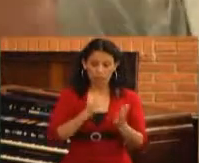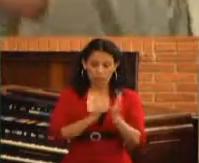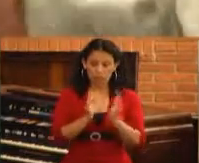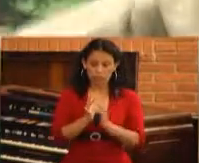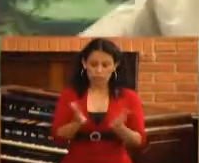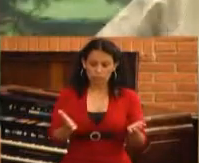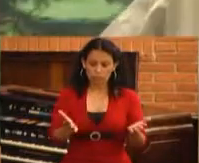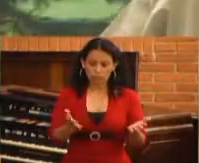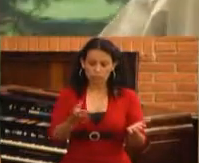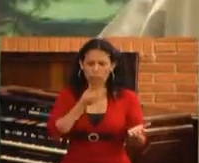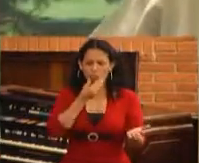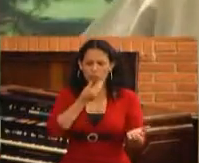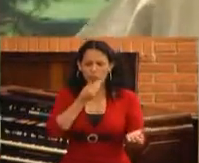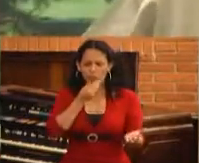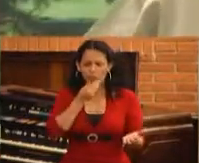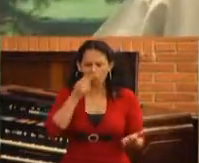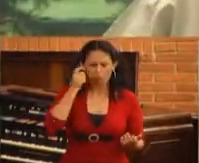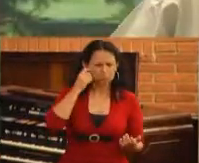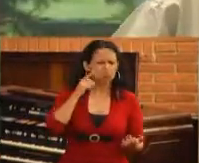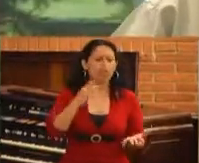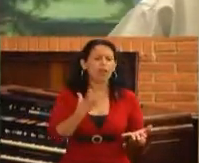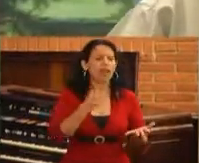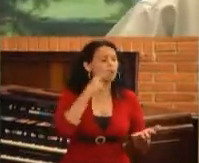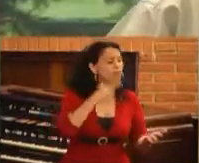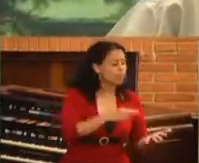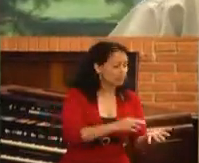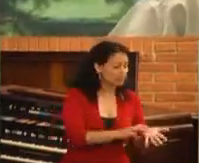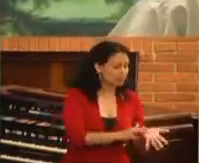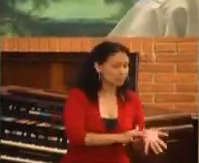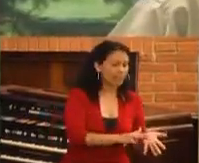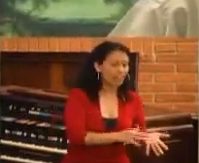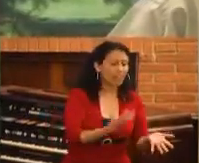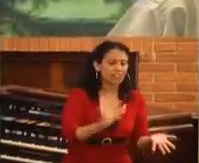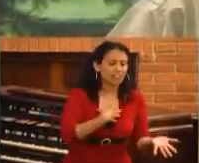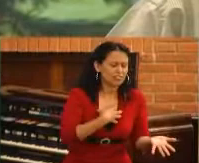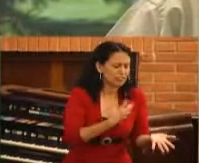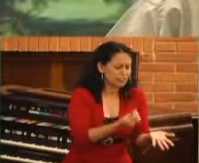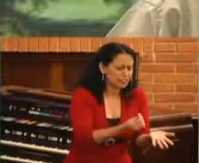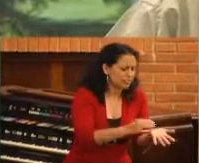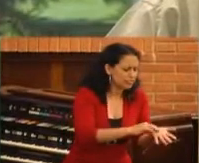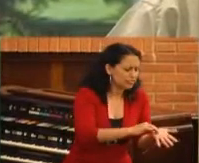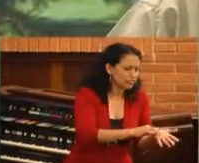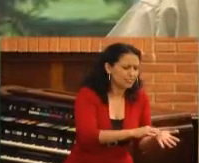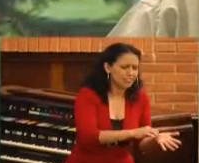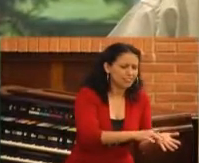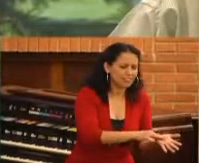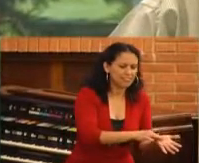Que fé mais ridícula? Fé de tampa de garrafa?